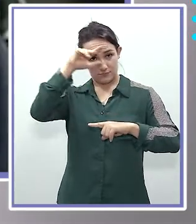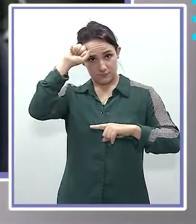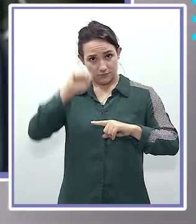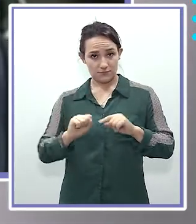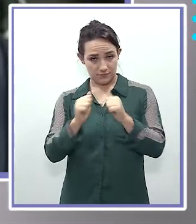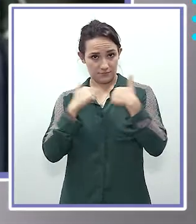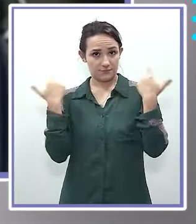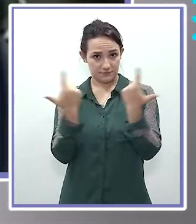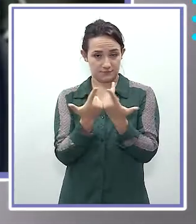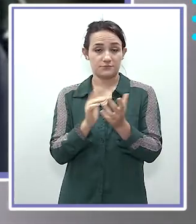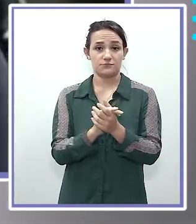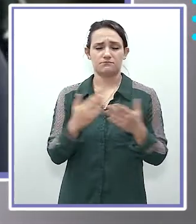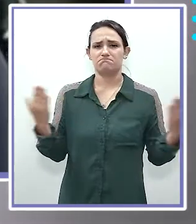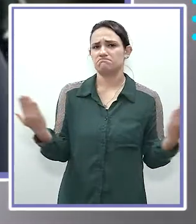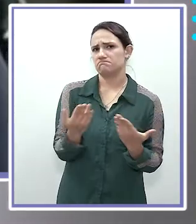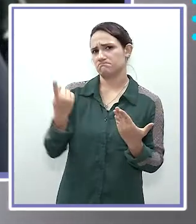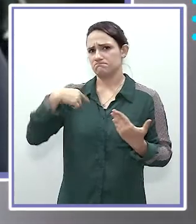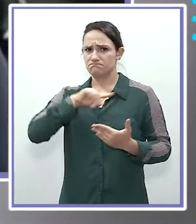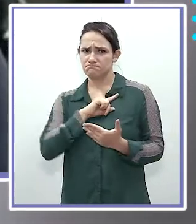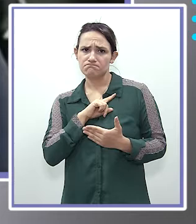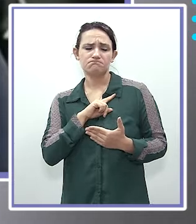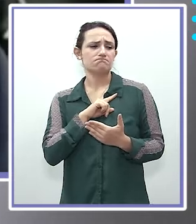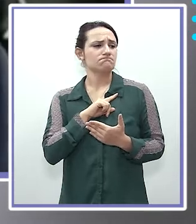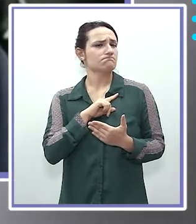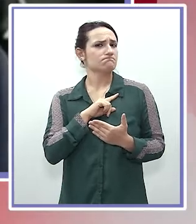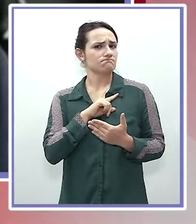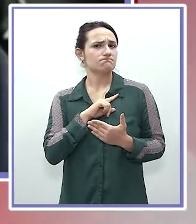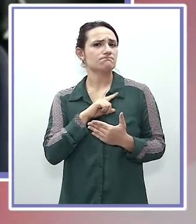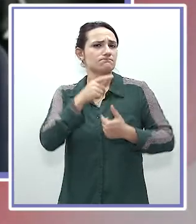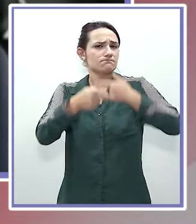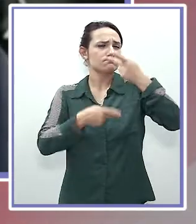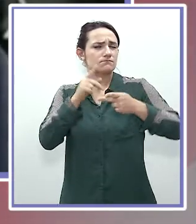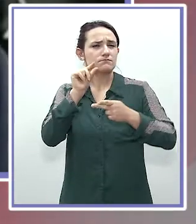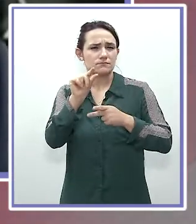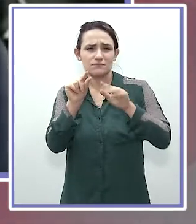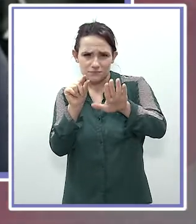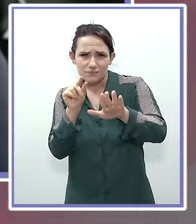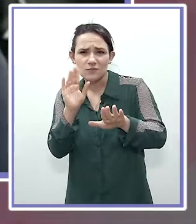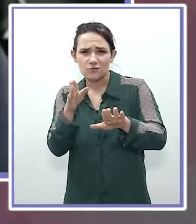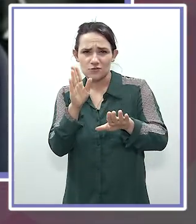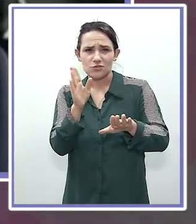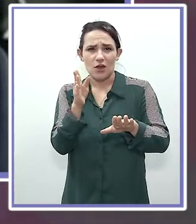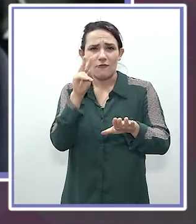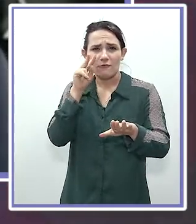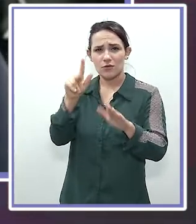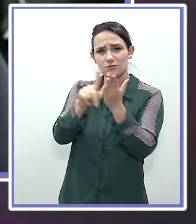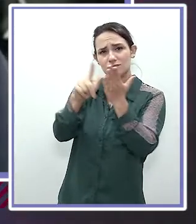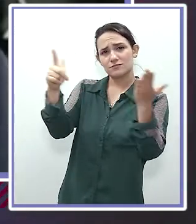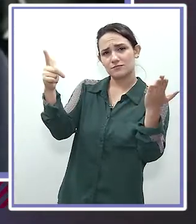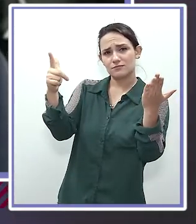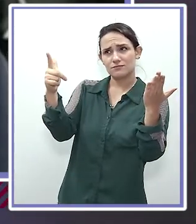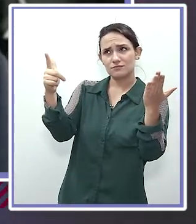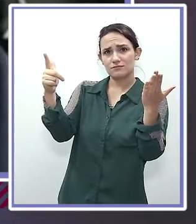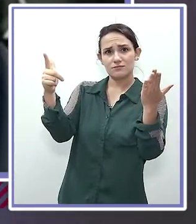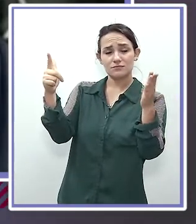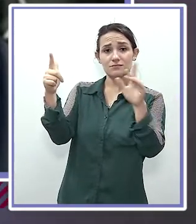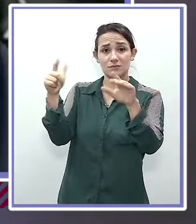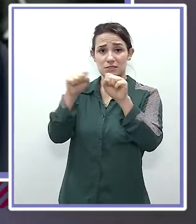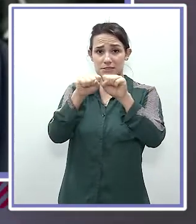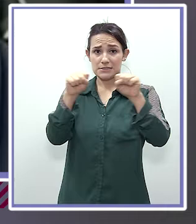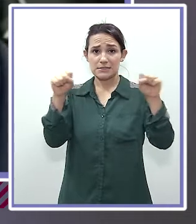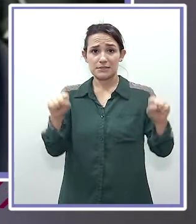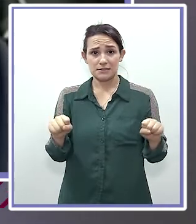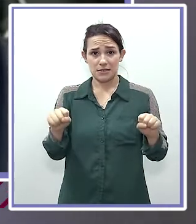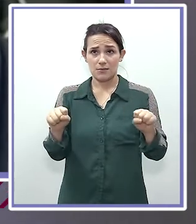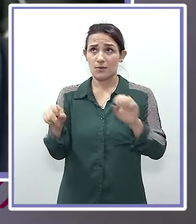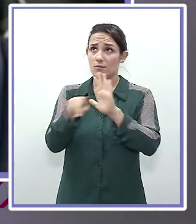Legislativa de Mato Grosso do Sul. Bom, muita gente aí que acompanha o noticiário nacional certamente deve ter visto que o